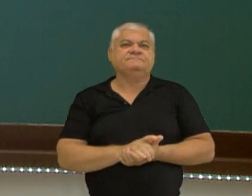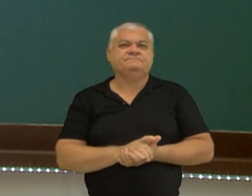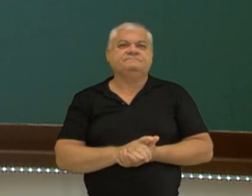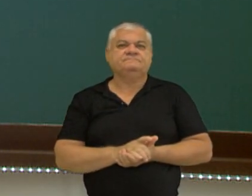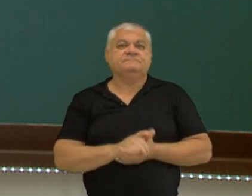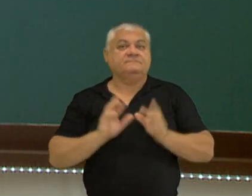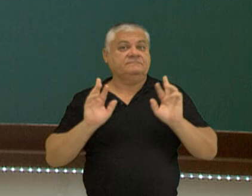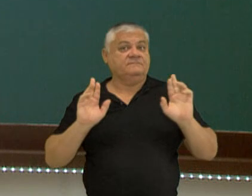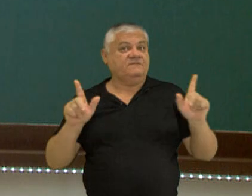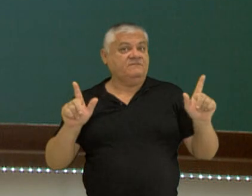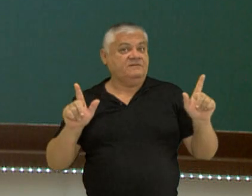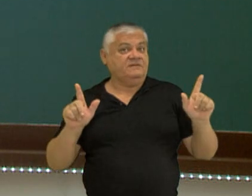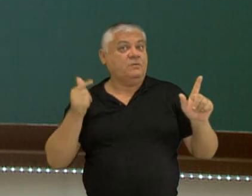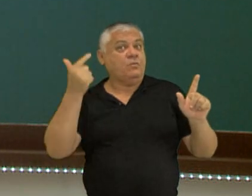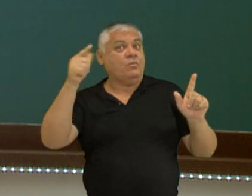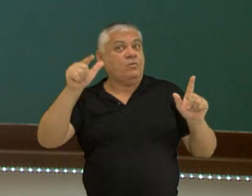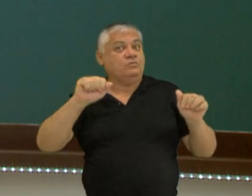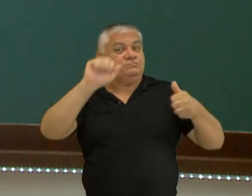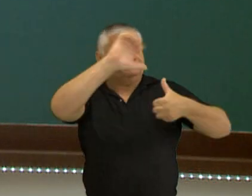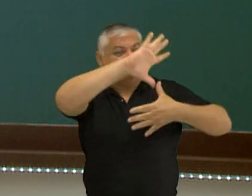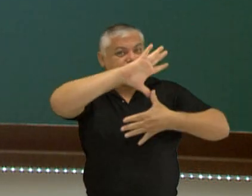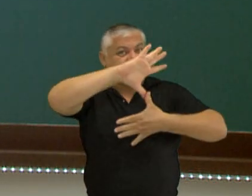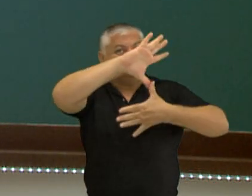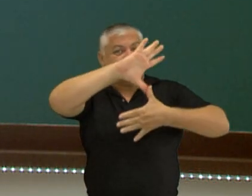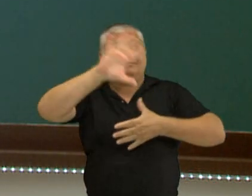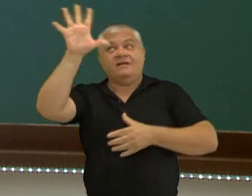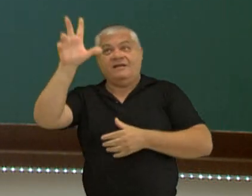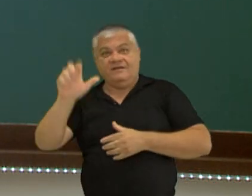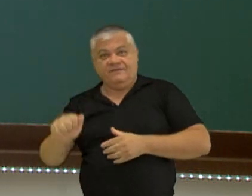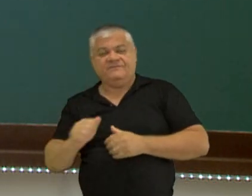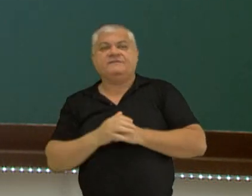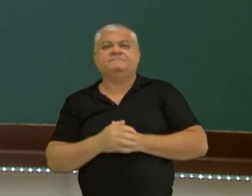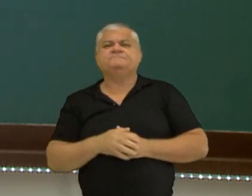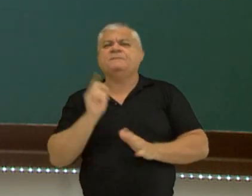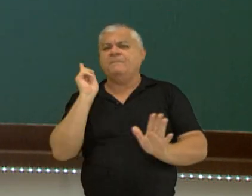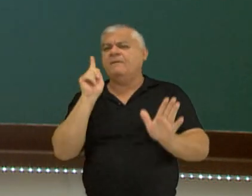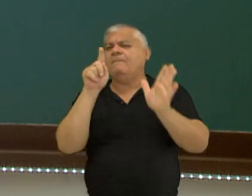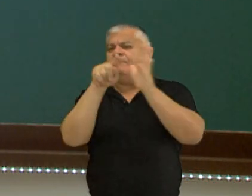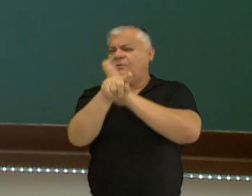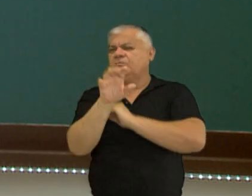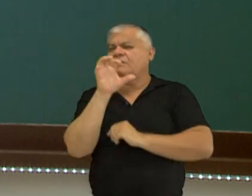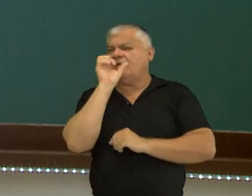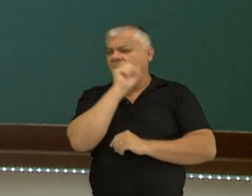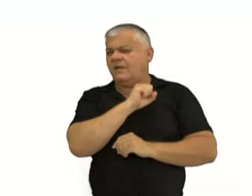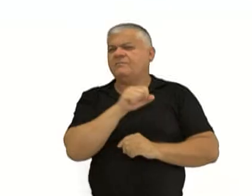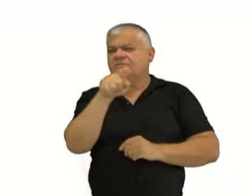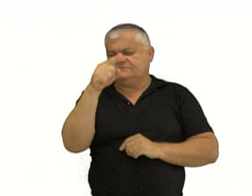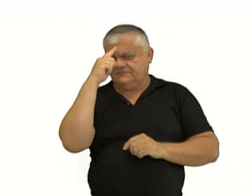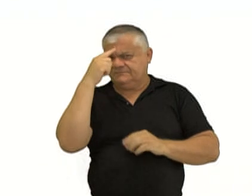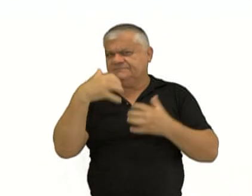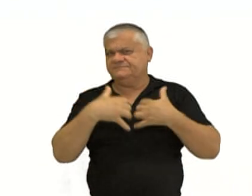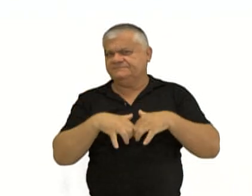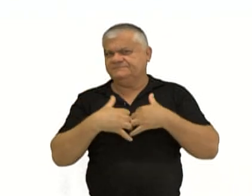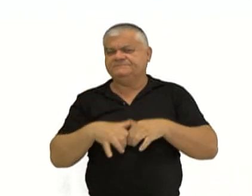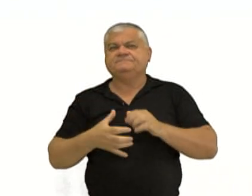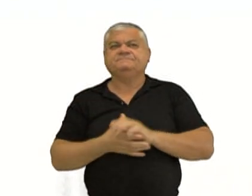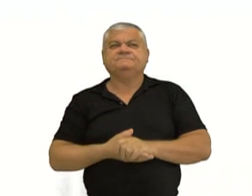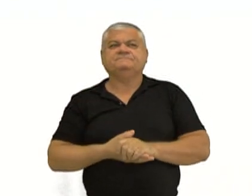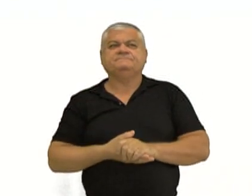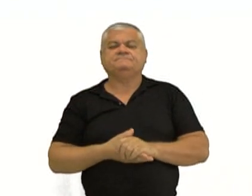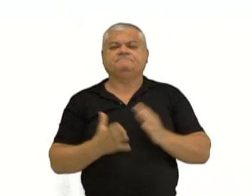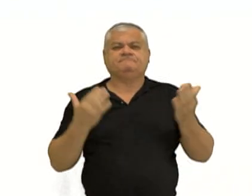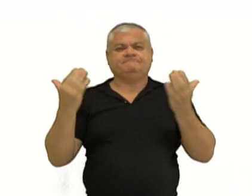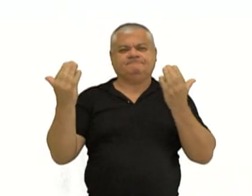certo? Diferente dos outros continentes que nós falamos. E aí, uma perguntinha bem rápida aí para vocês pensarem a respeito. Analisando